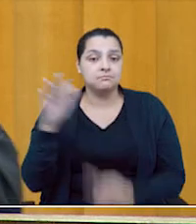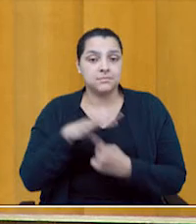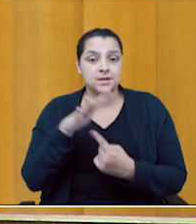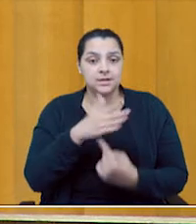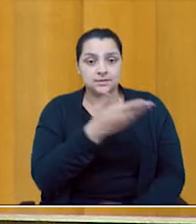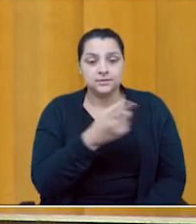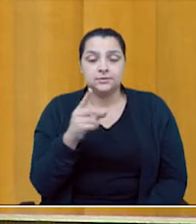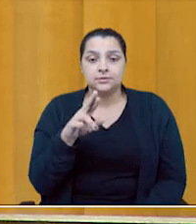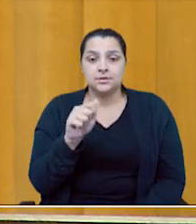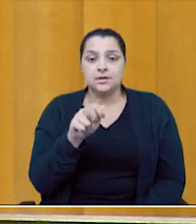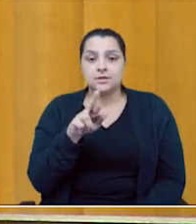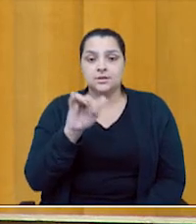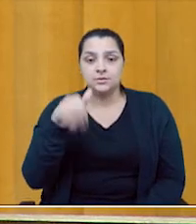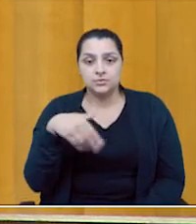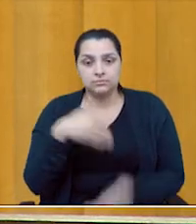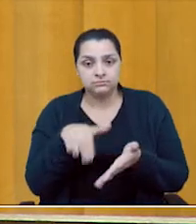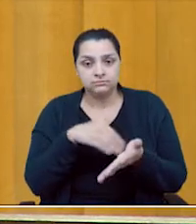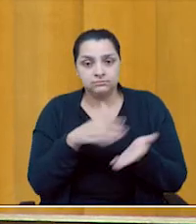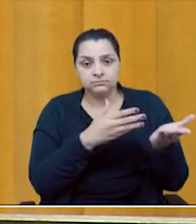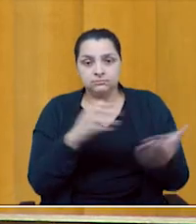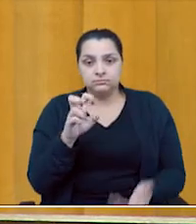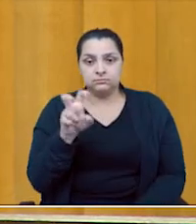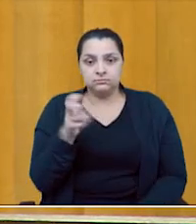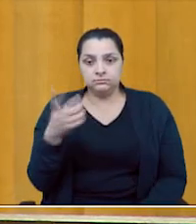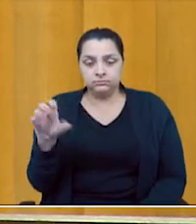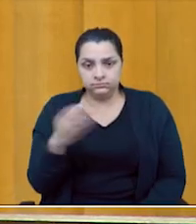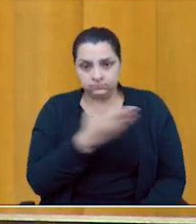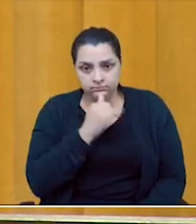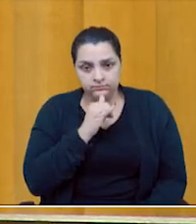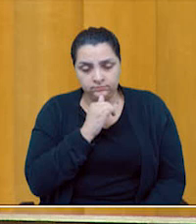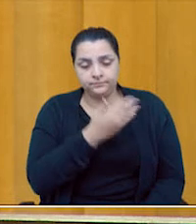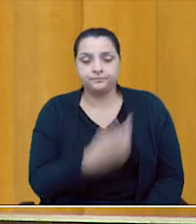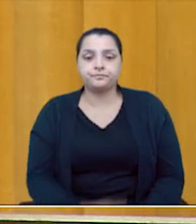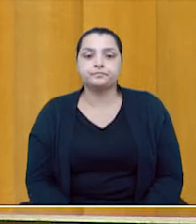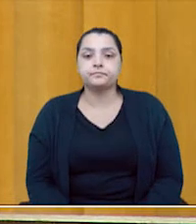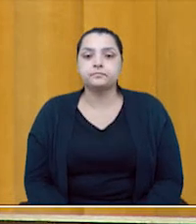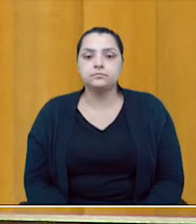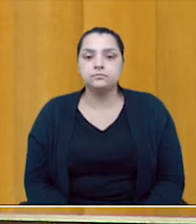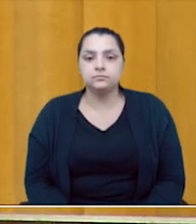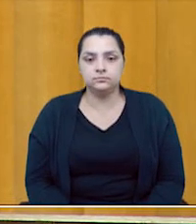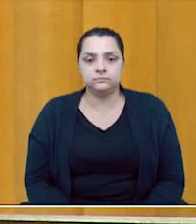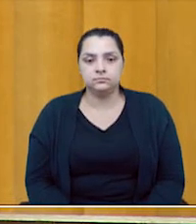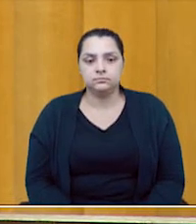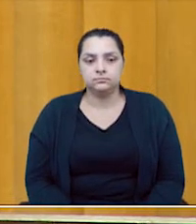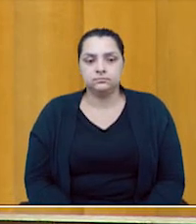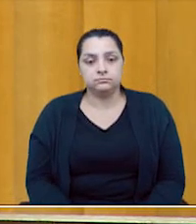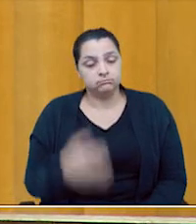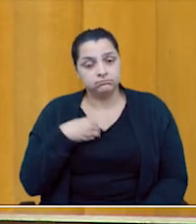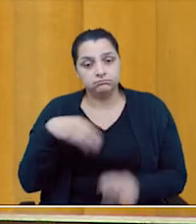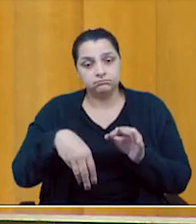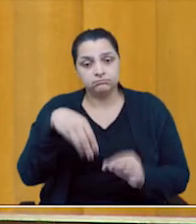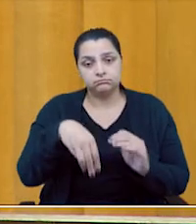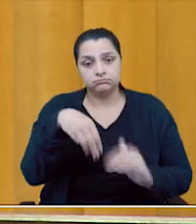né, na Secretaria Integrada de Execução, né, por exemplo, como magistrado, eu fui